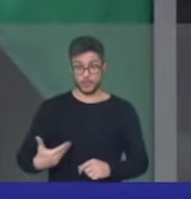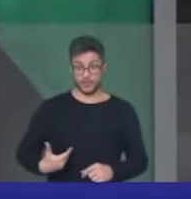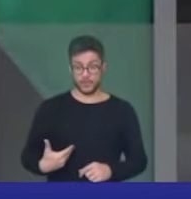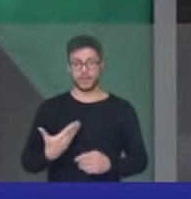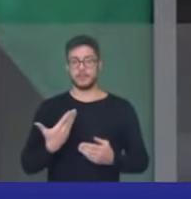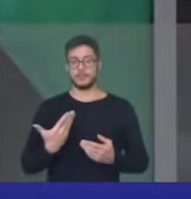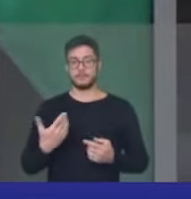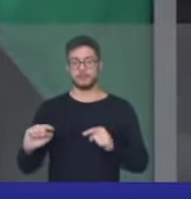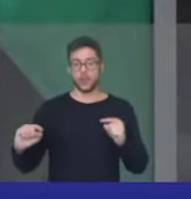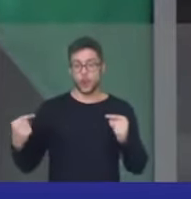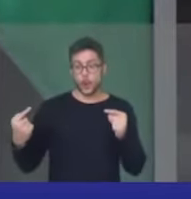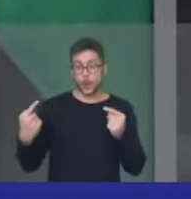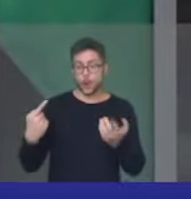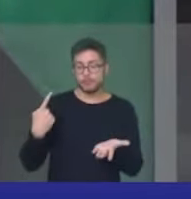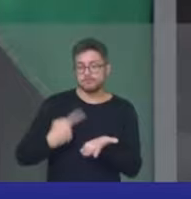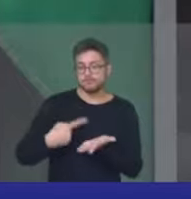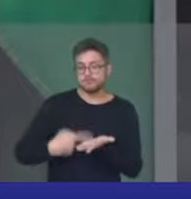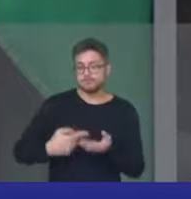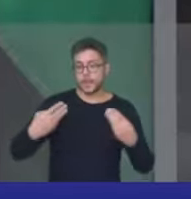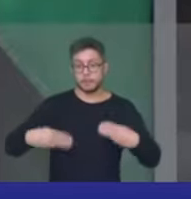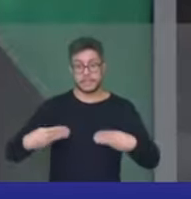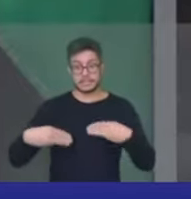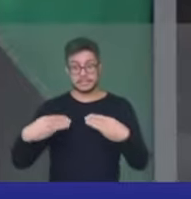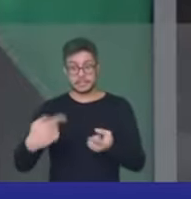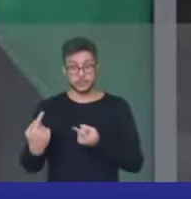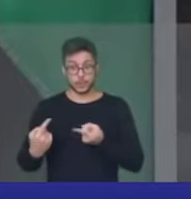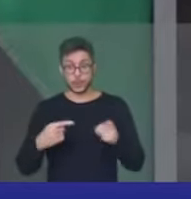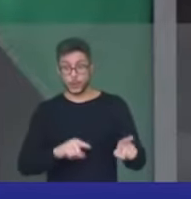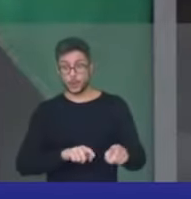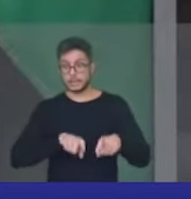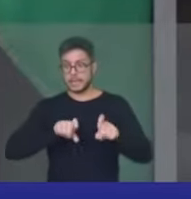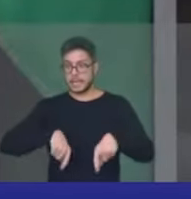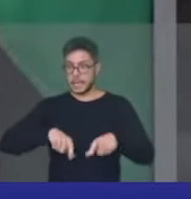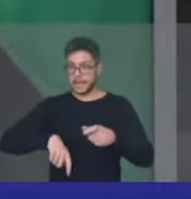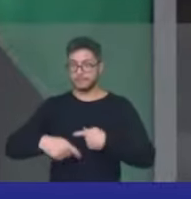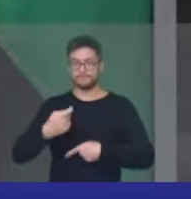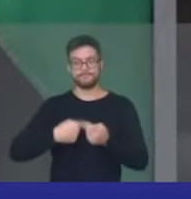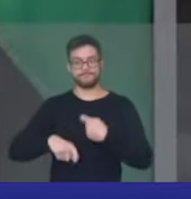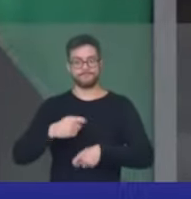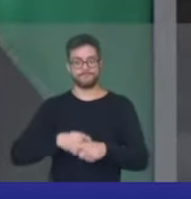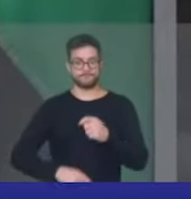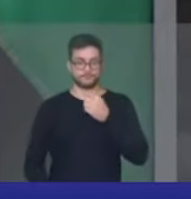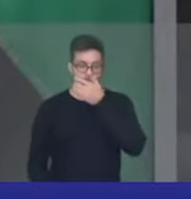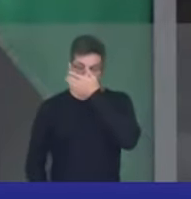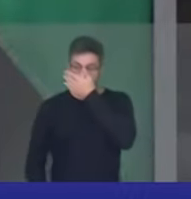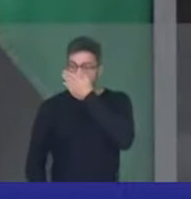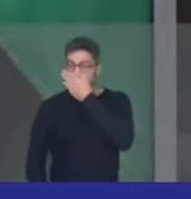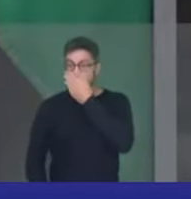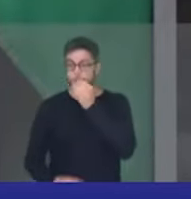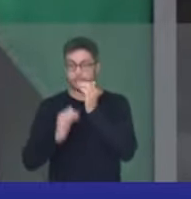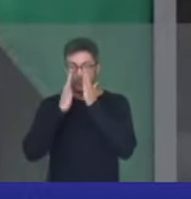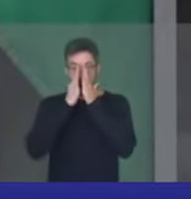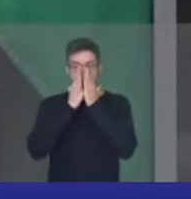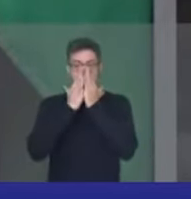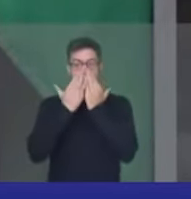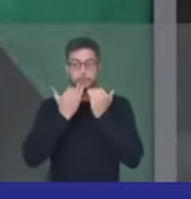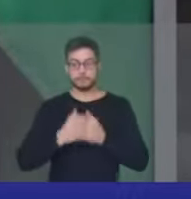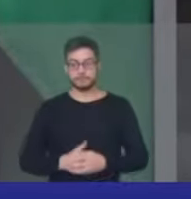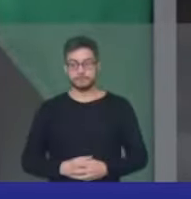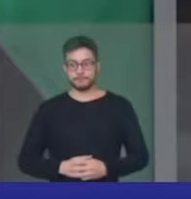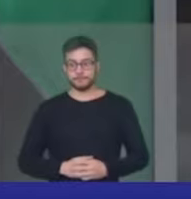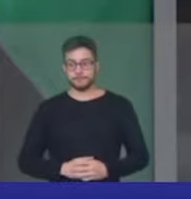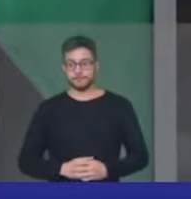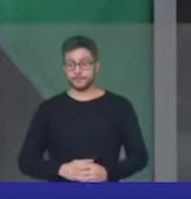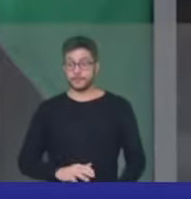vem falando e dizendo aqui nesse plenário Lula vai comprar